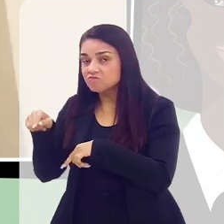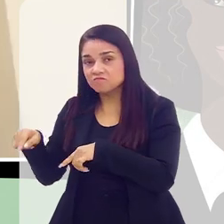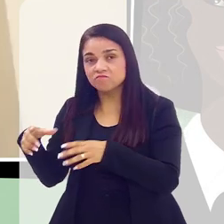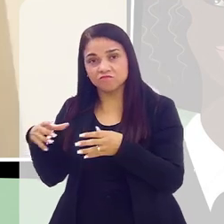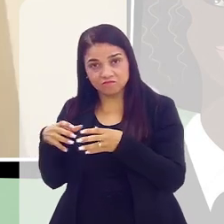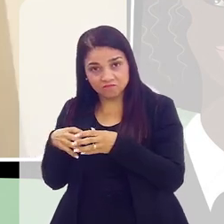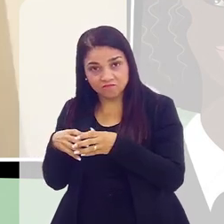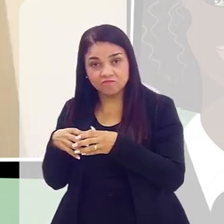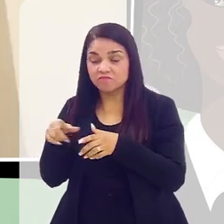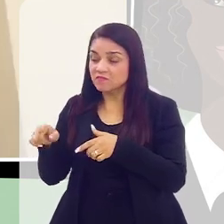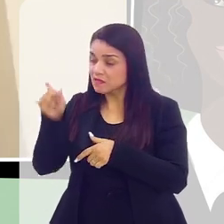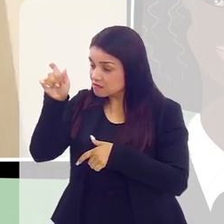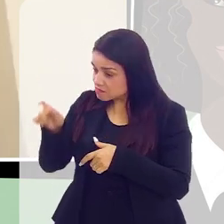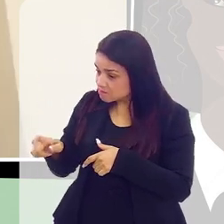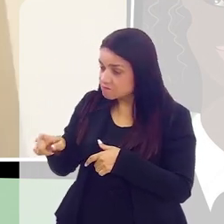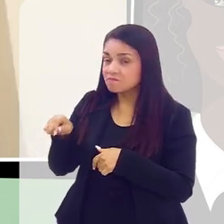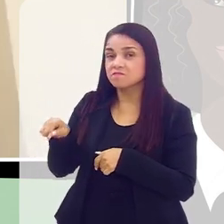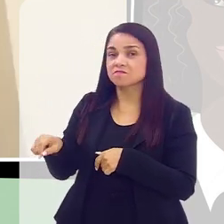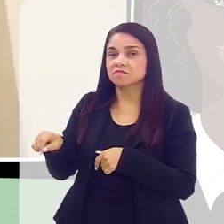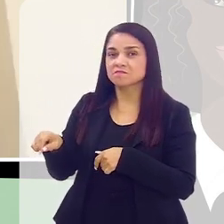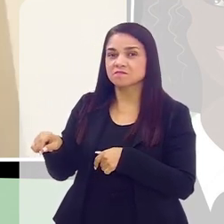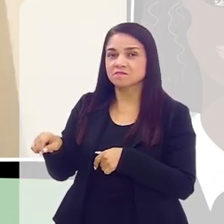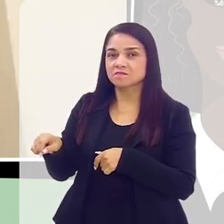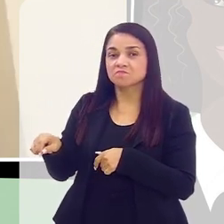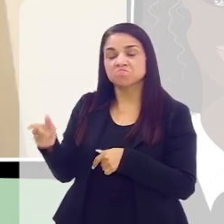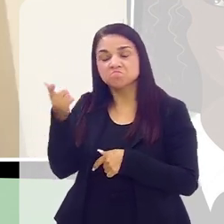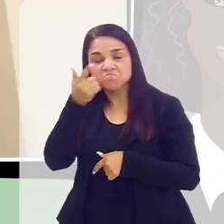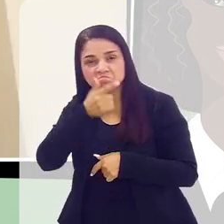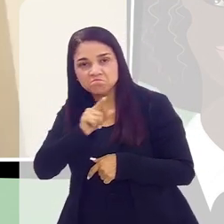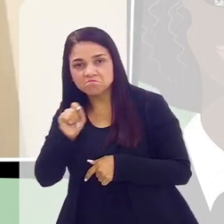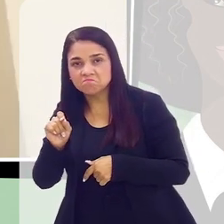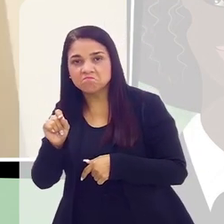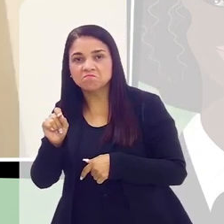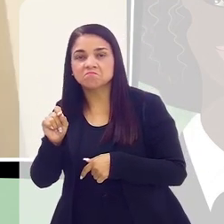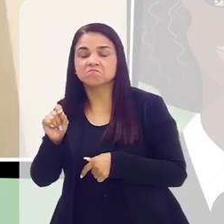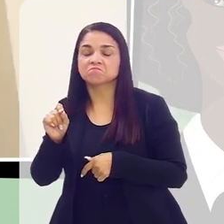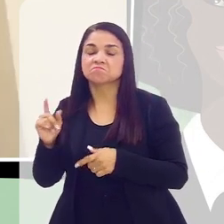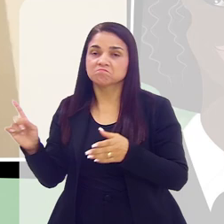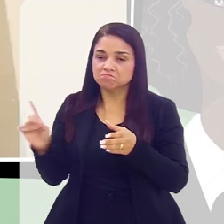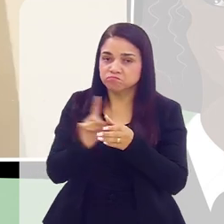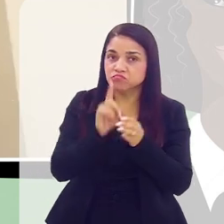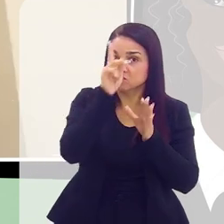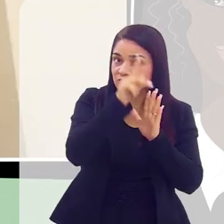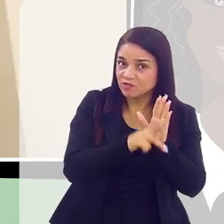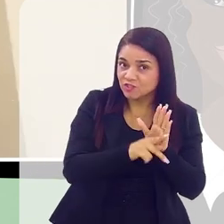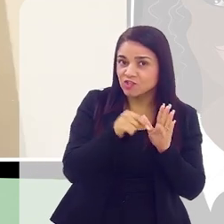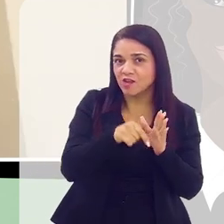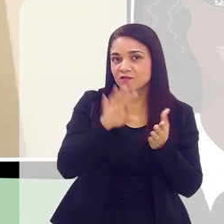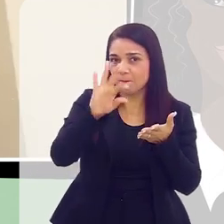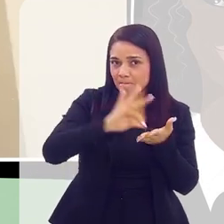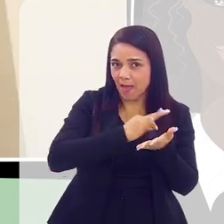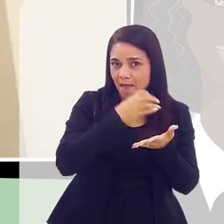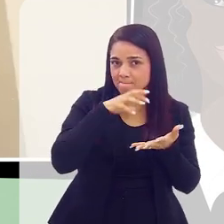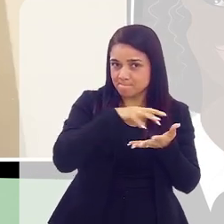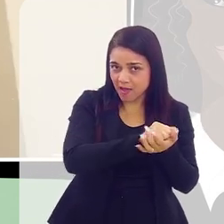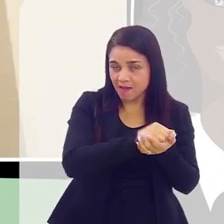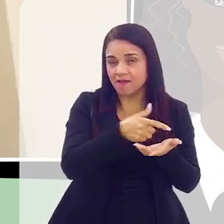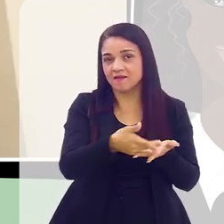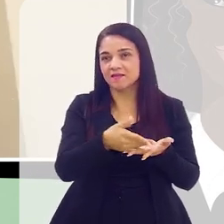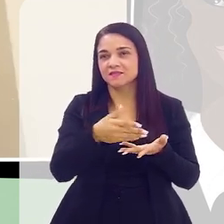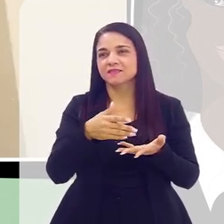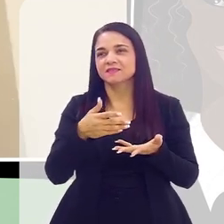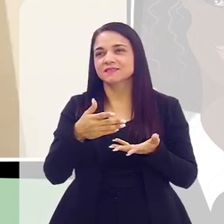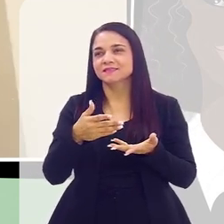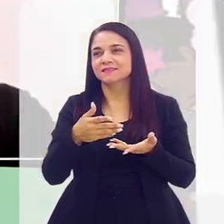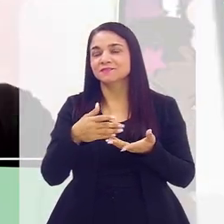uma visita a ele e vê se ele se ele consegue, se ele entra no projeto, né, se ele é..."